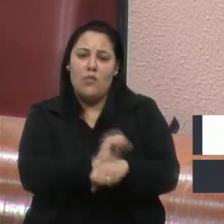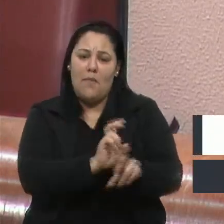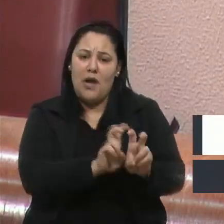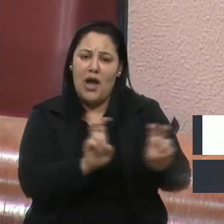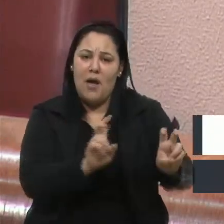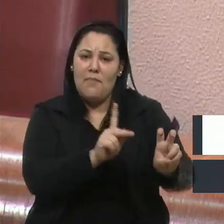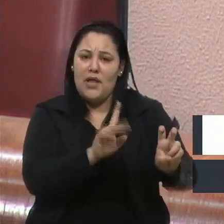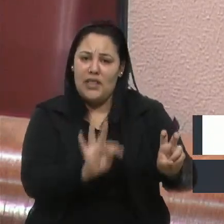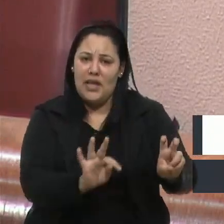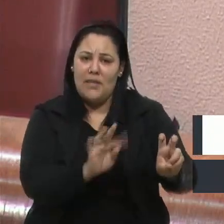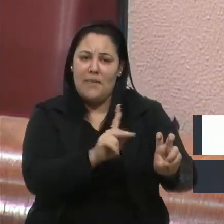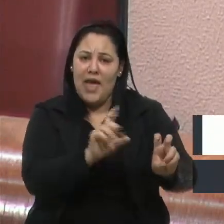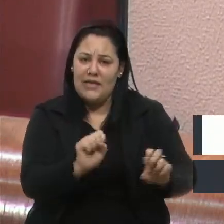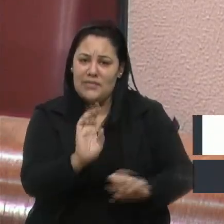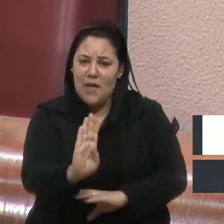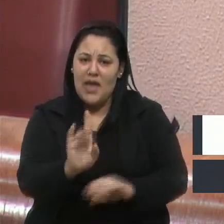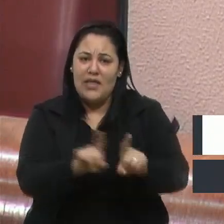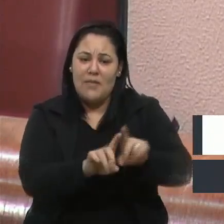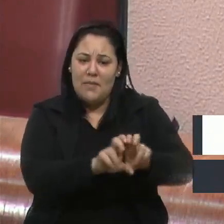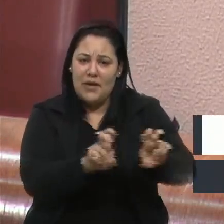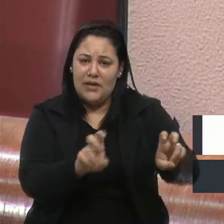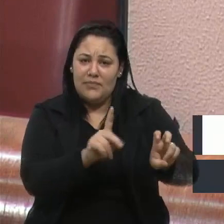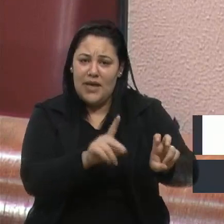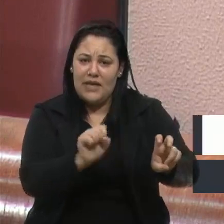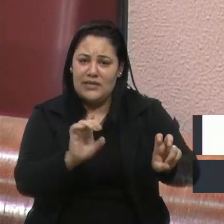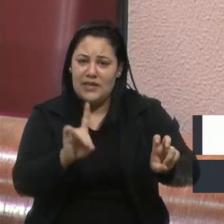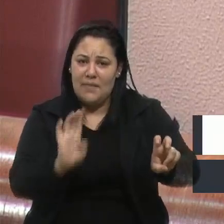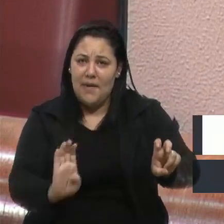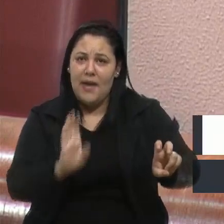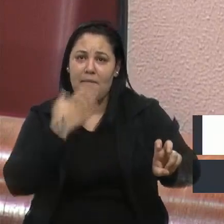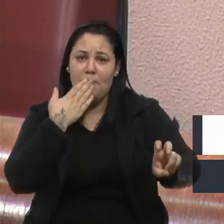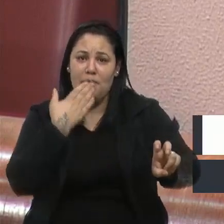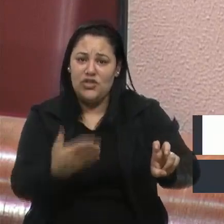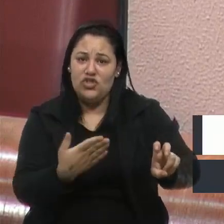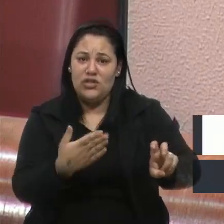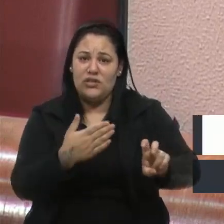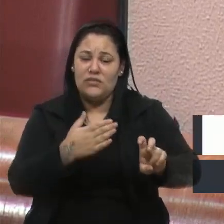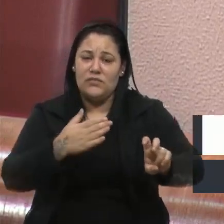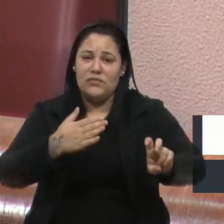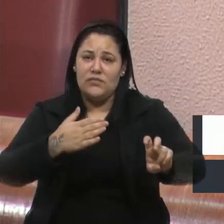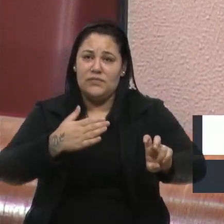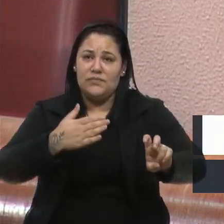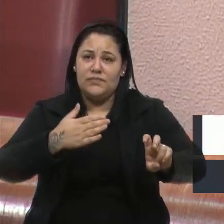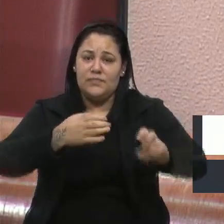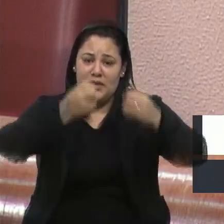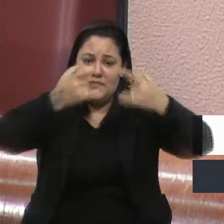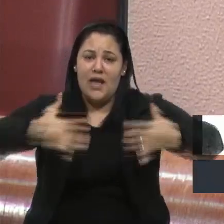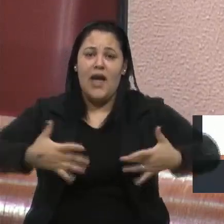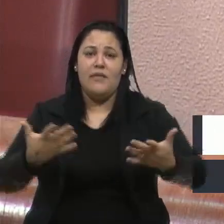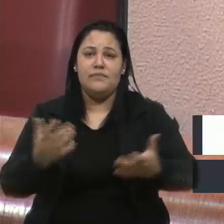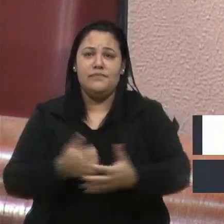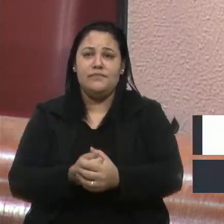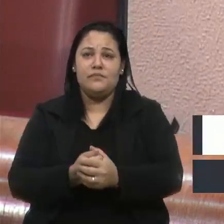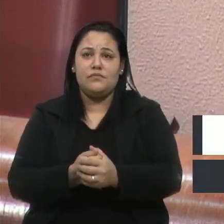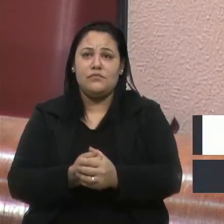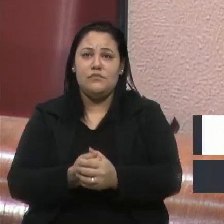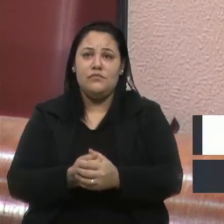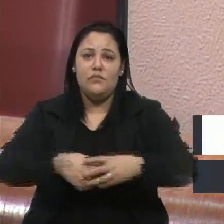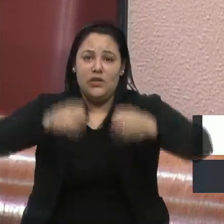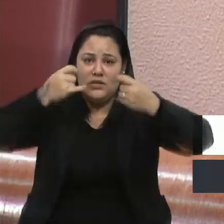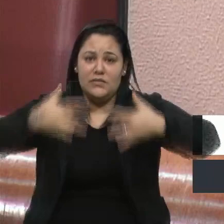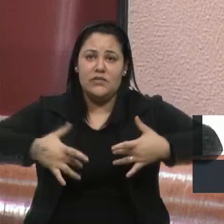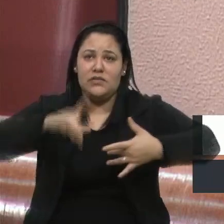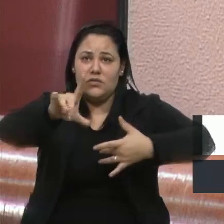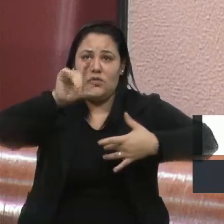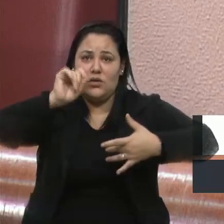do PSB, a bancada do PSDB pegue declaração e explique. Explique. Porque quem decidiu a eleição foi